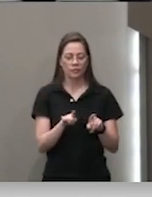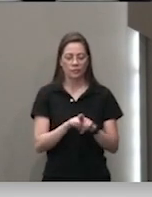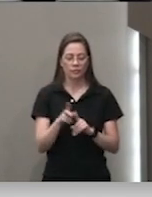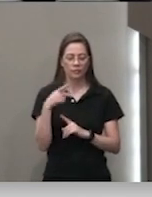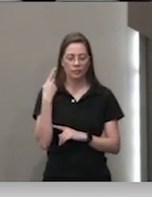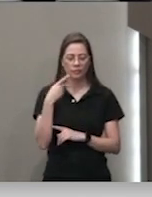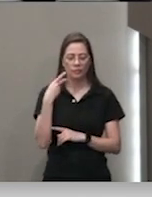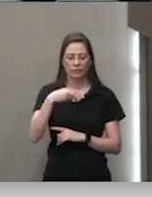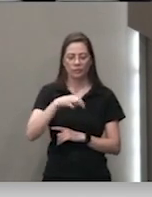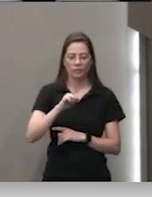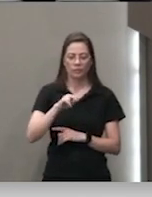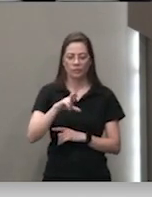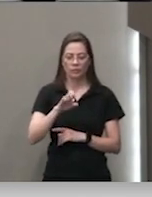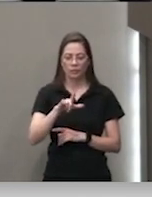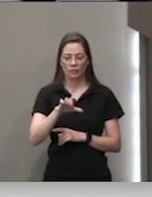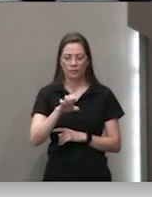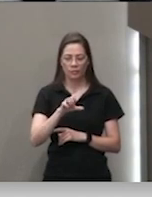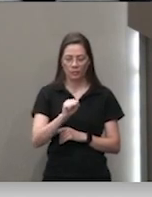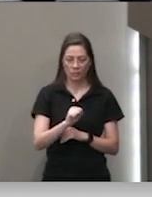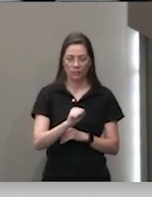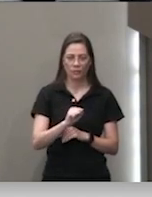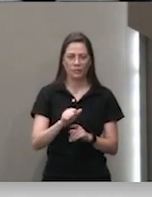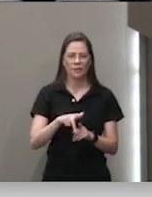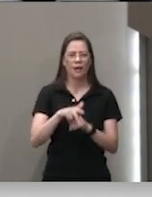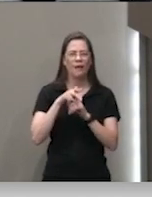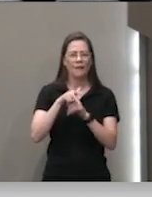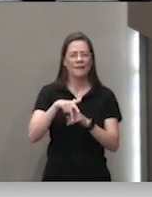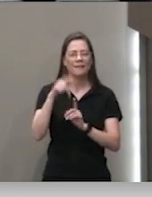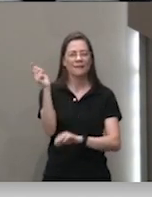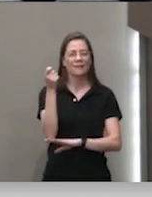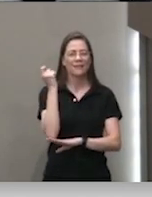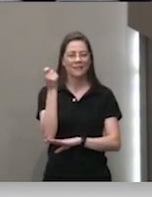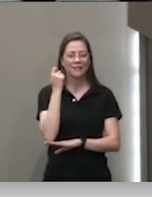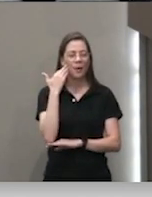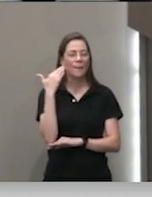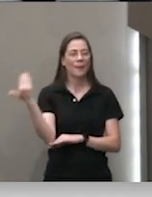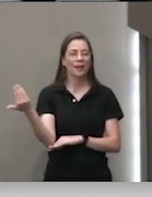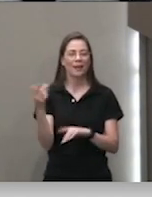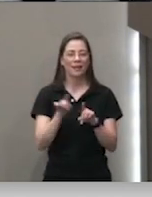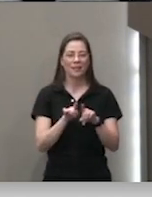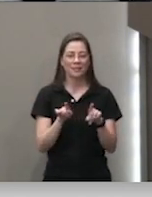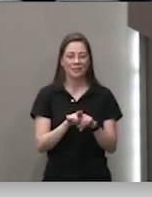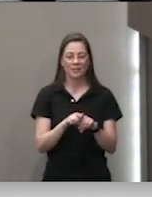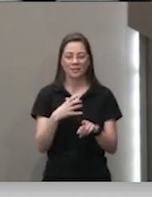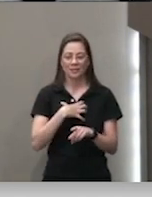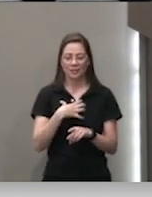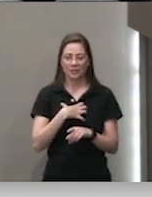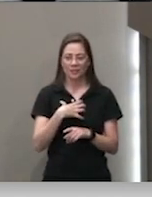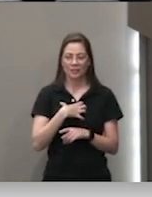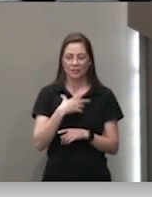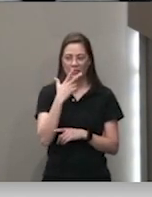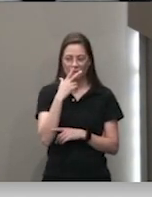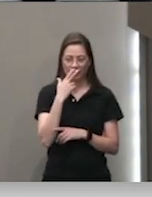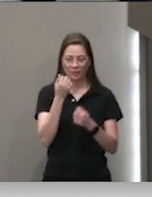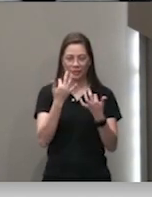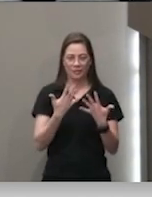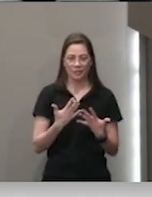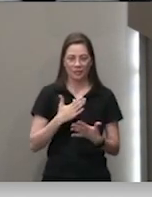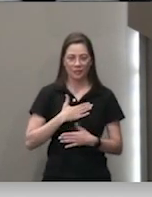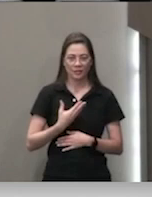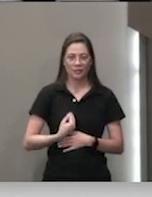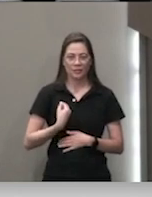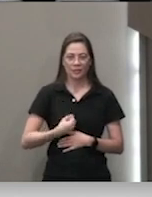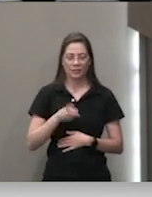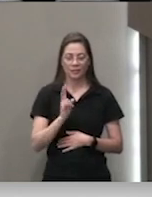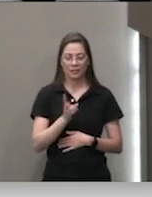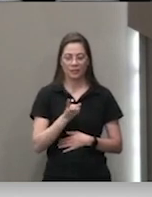vereador Evandro Meirelles, nosso Taura do Rio Grande, né, vereador Meirelles? Muito obrigado, da mesma forma, faço suas as minhas palavras,